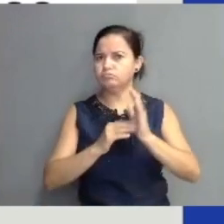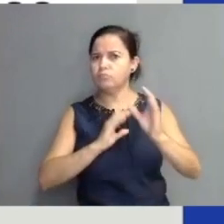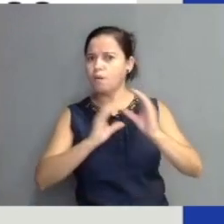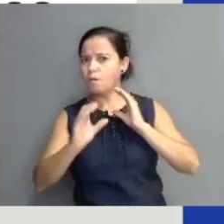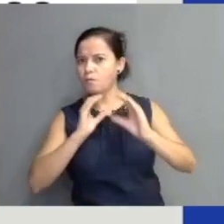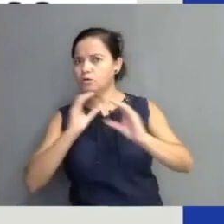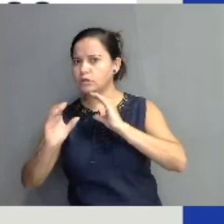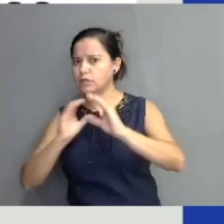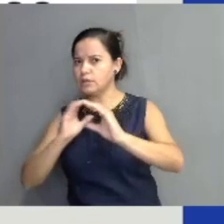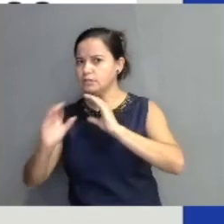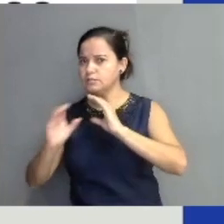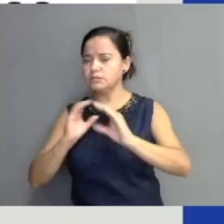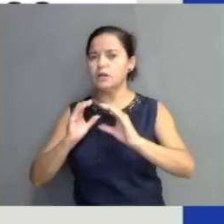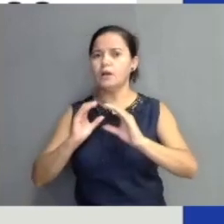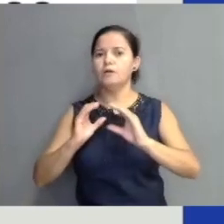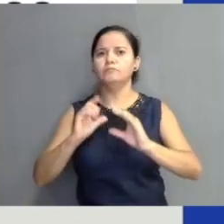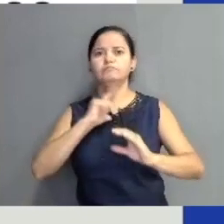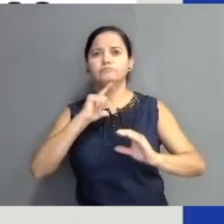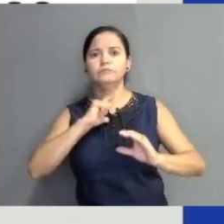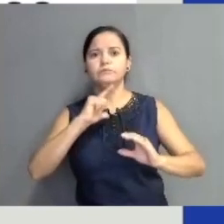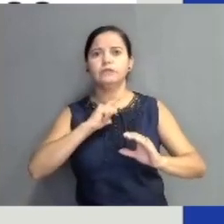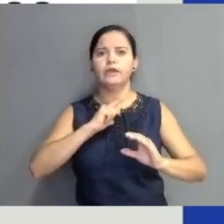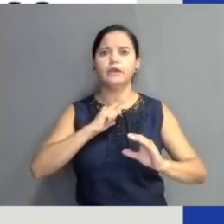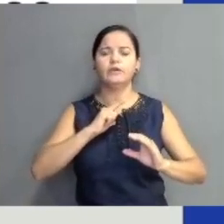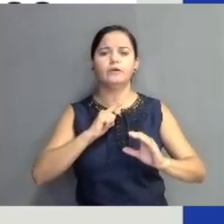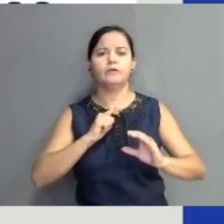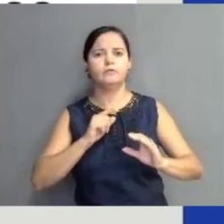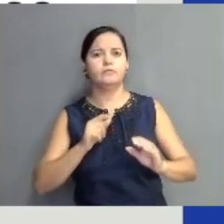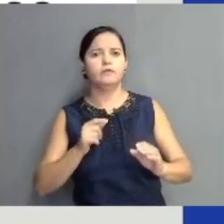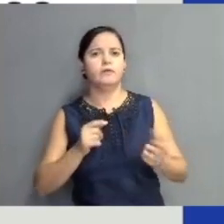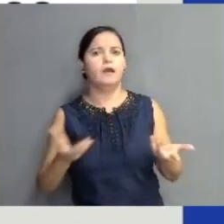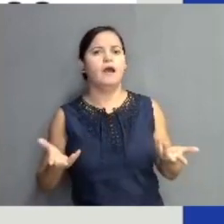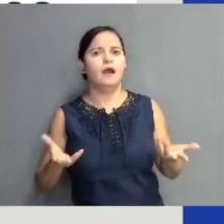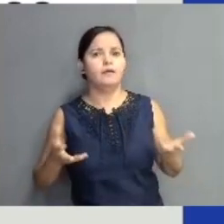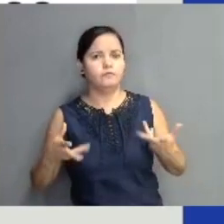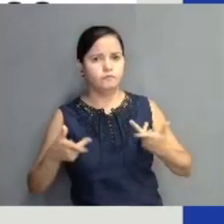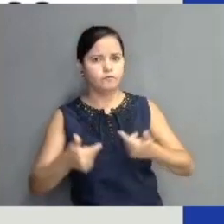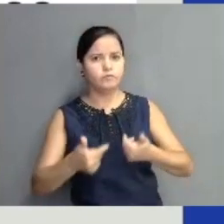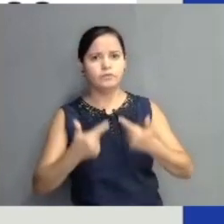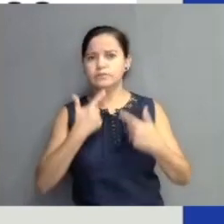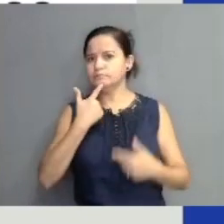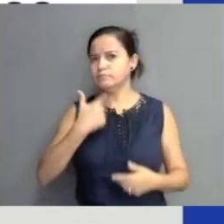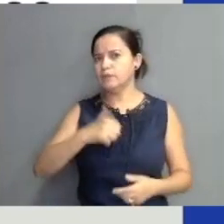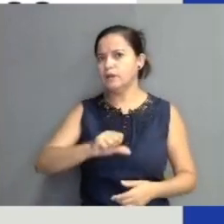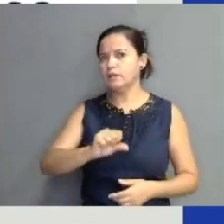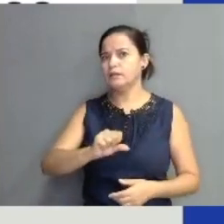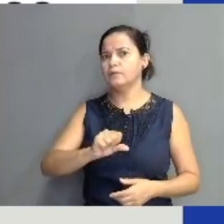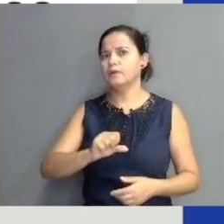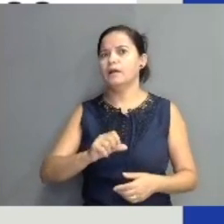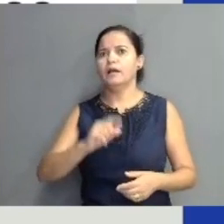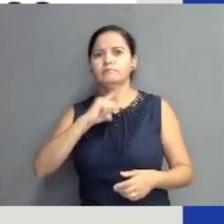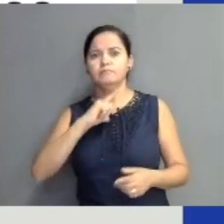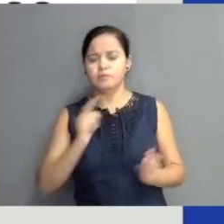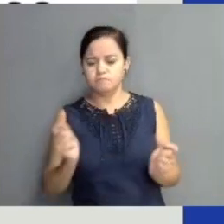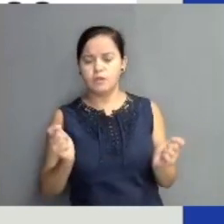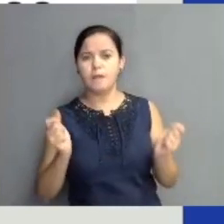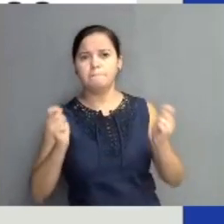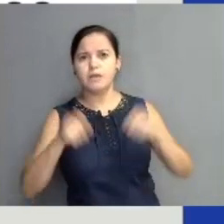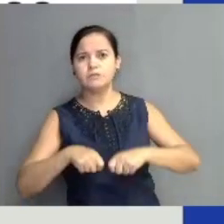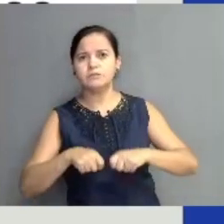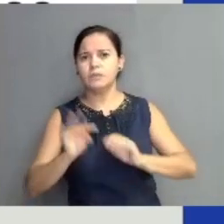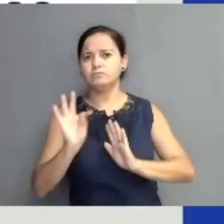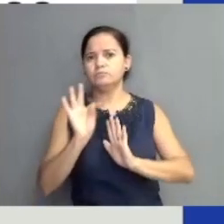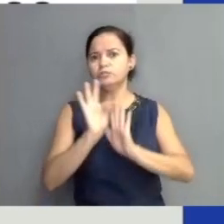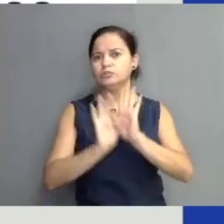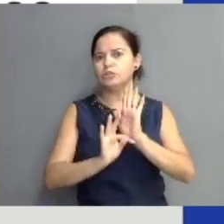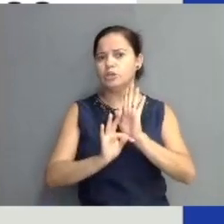outros componentes relativos ao domínio da língua e ao conhecimento do mundo, apresenta um componente de capacidade textual